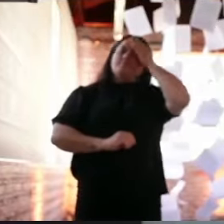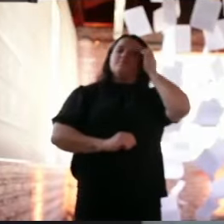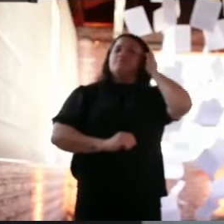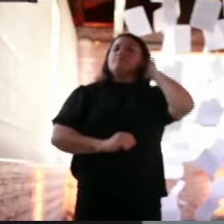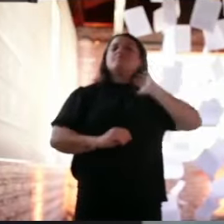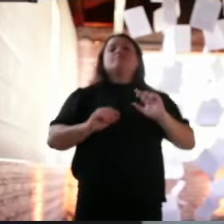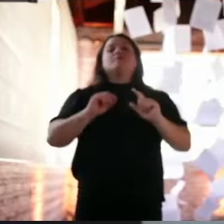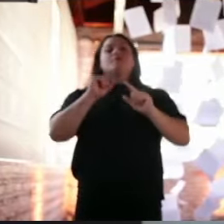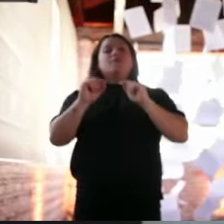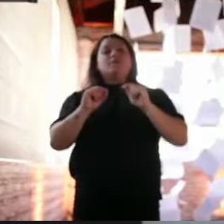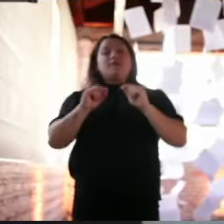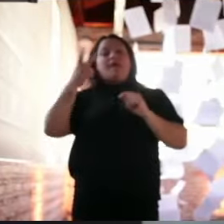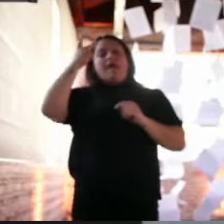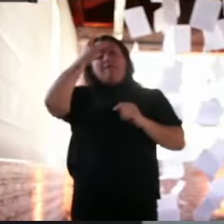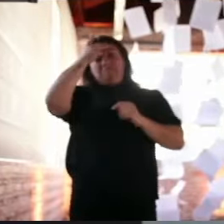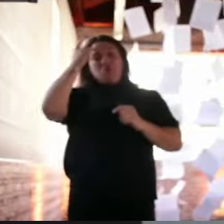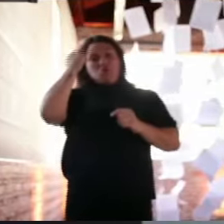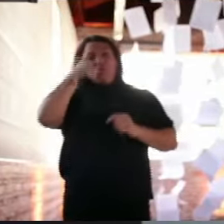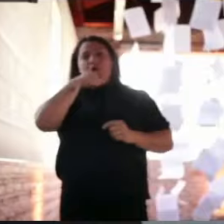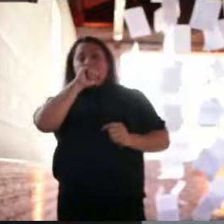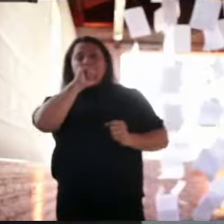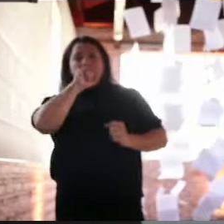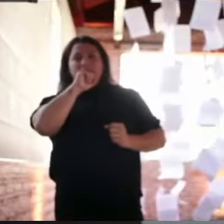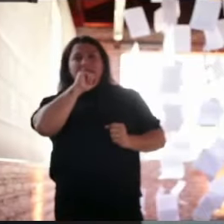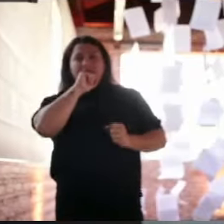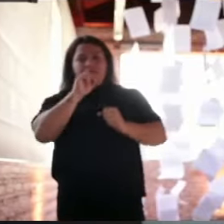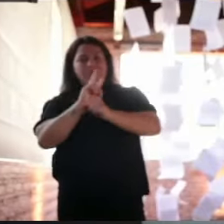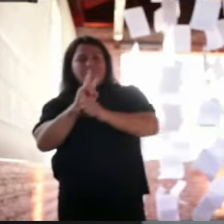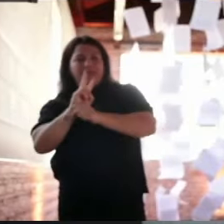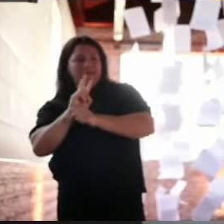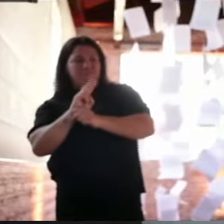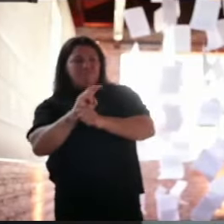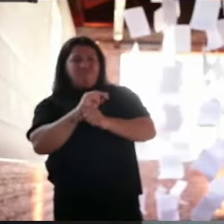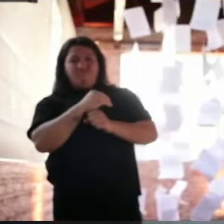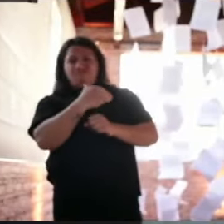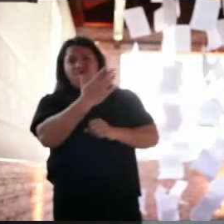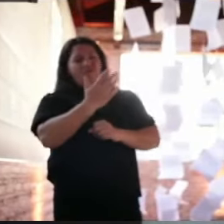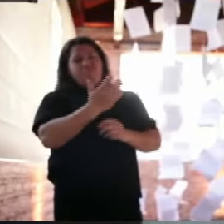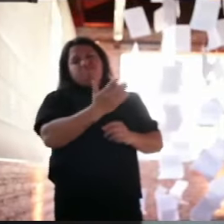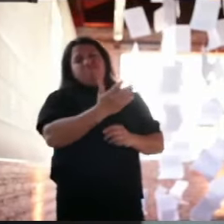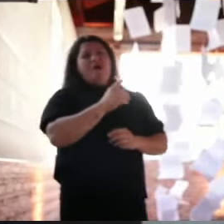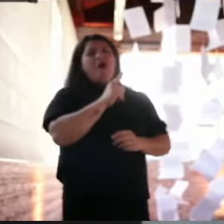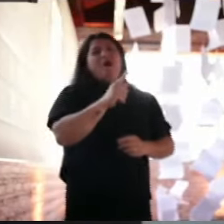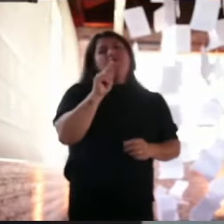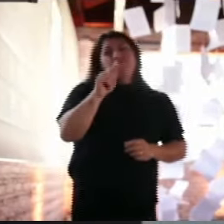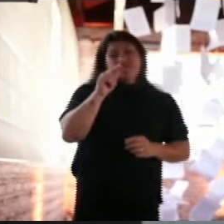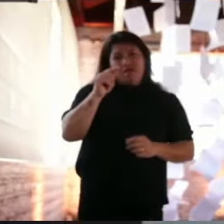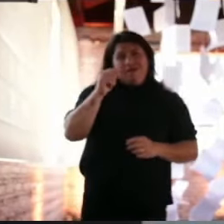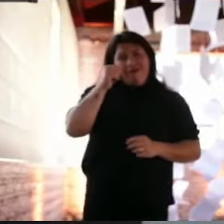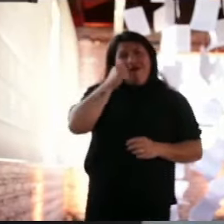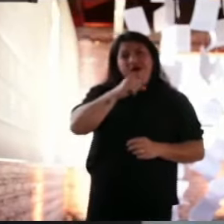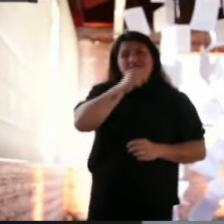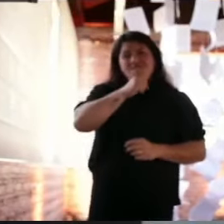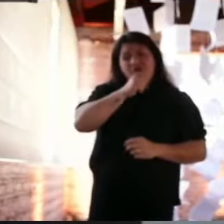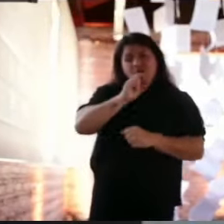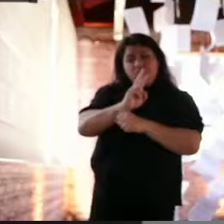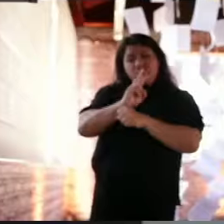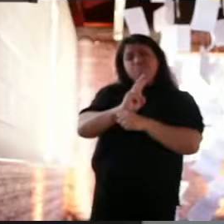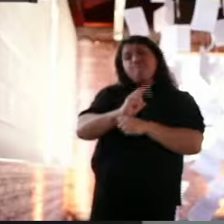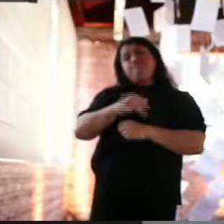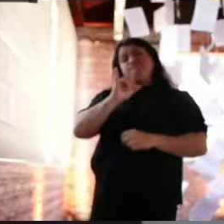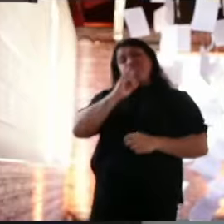que a maternidade então assim cuidado é materno o resto é Coitadinho se foi criado pela sua avó Ai tô criado só pelo seu